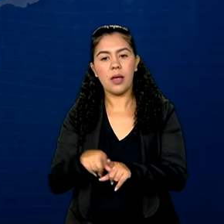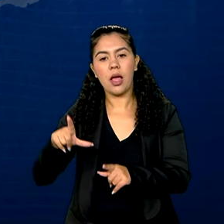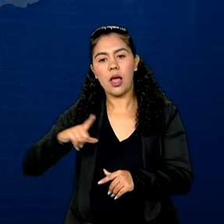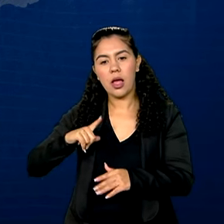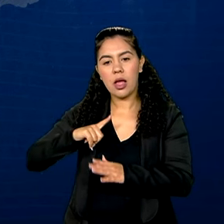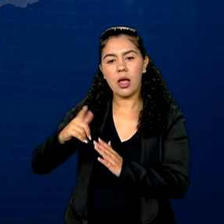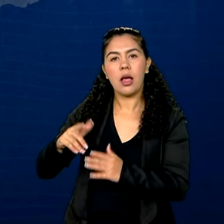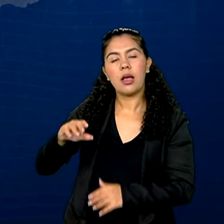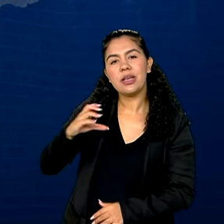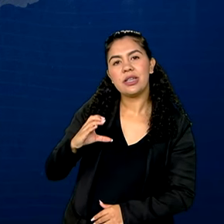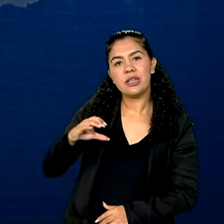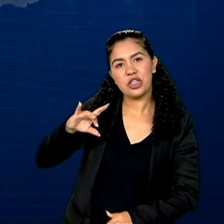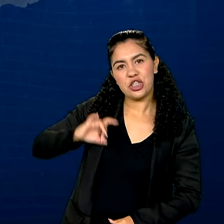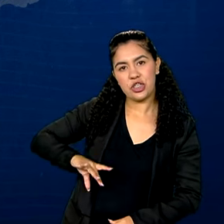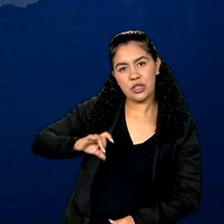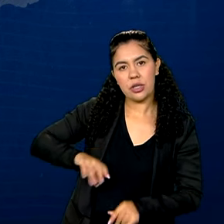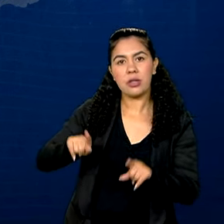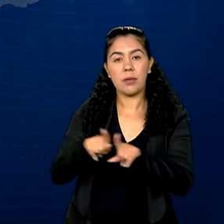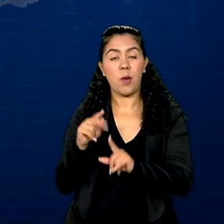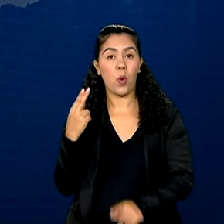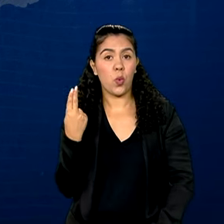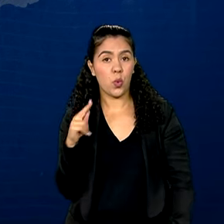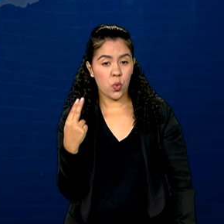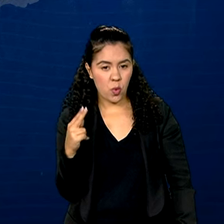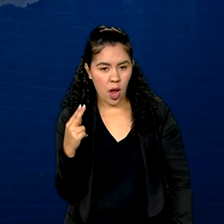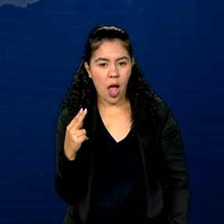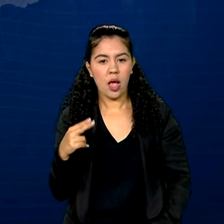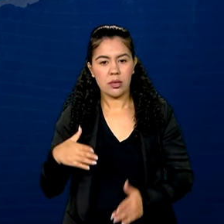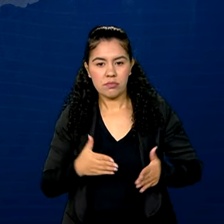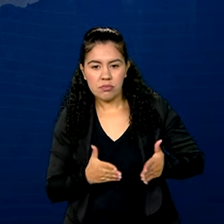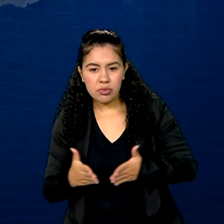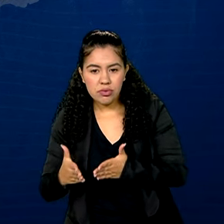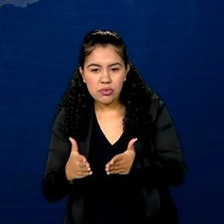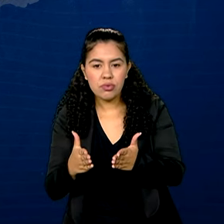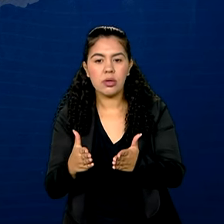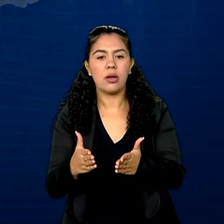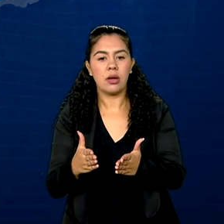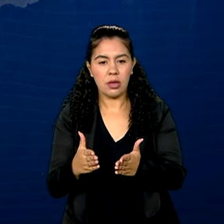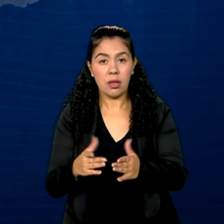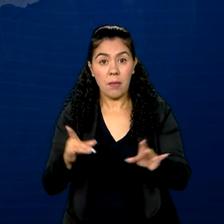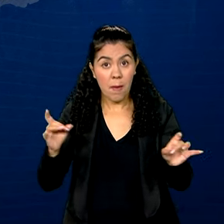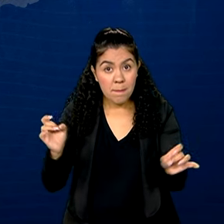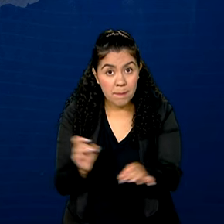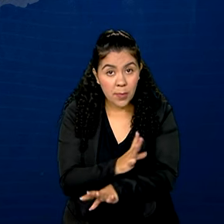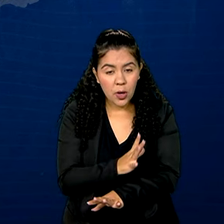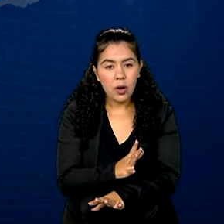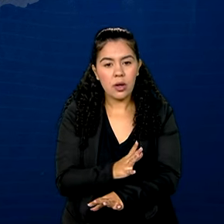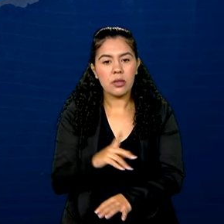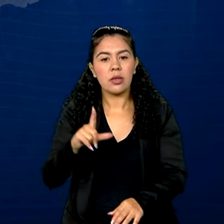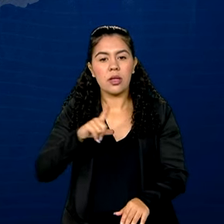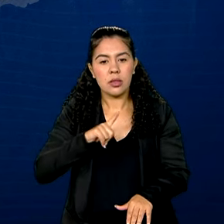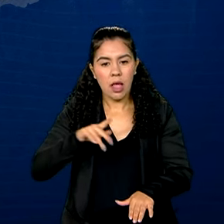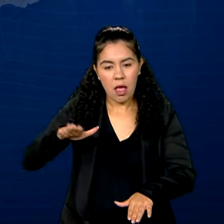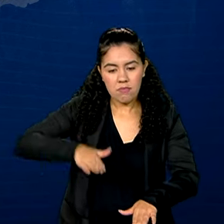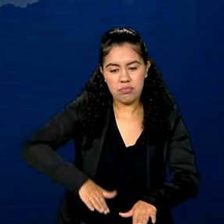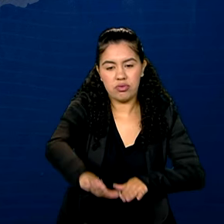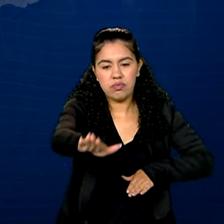pela Argentina e pelo Uruguai. Para este caminho ficar pronto, estão previstas as duplicações